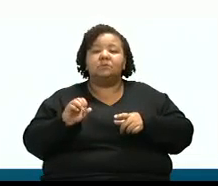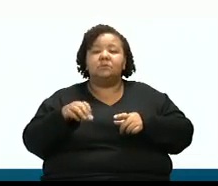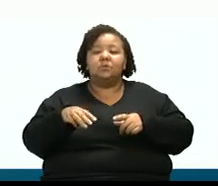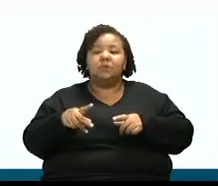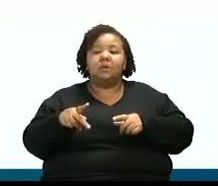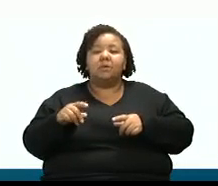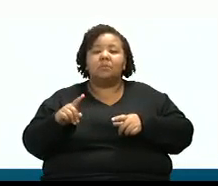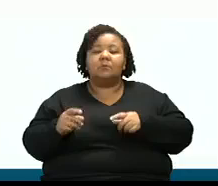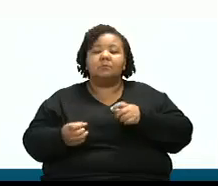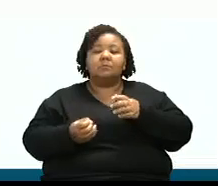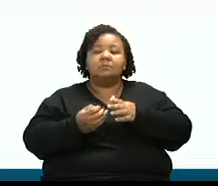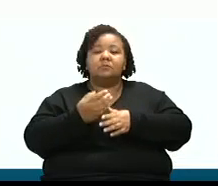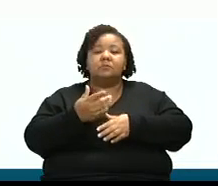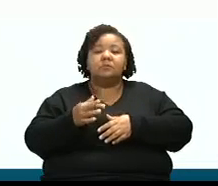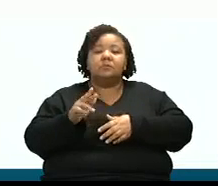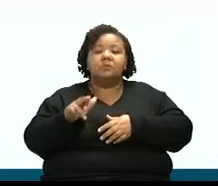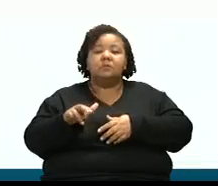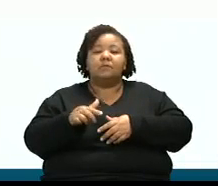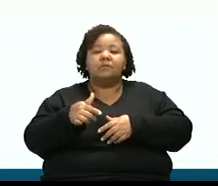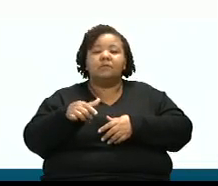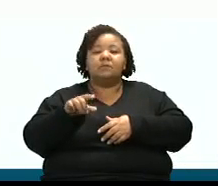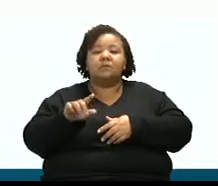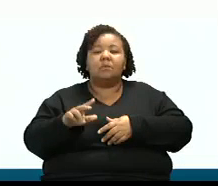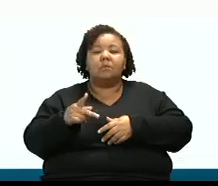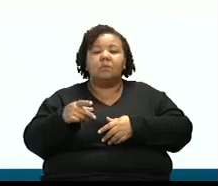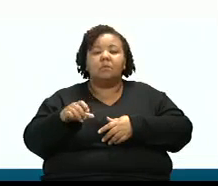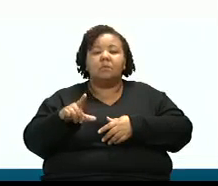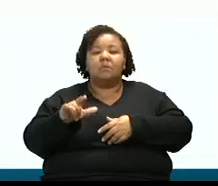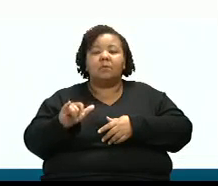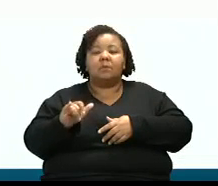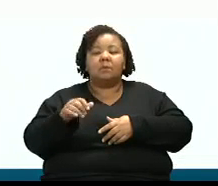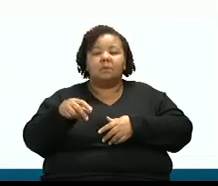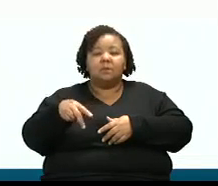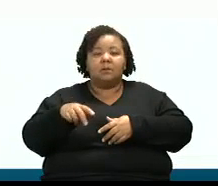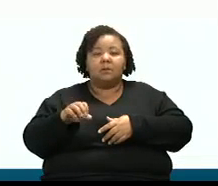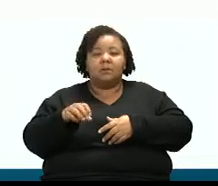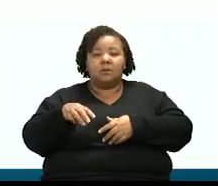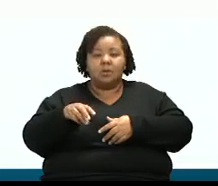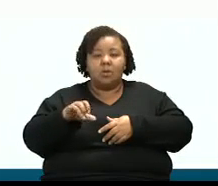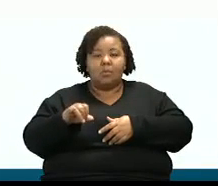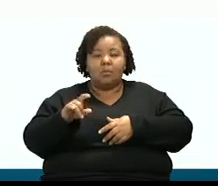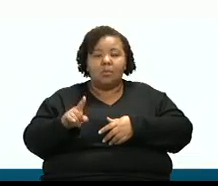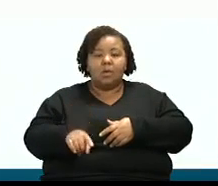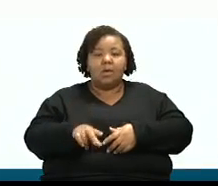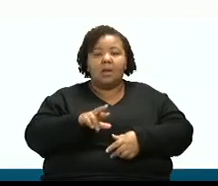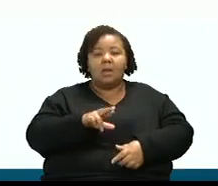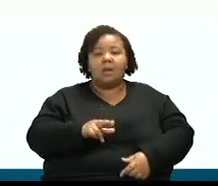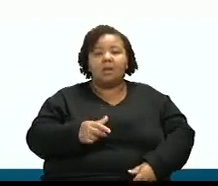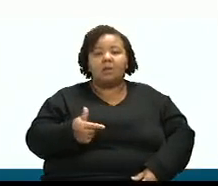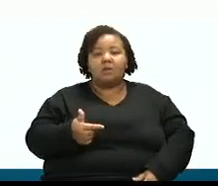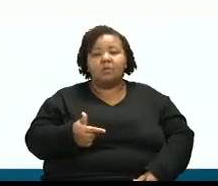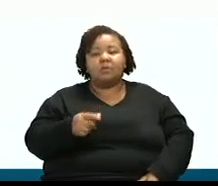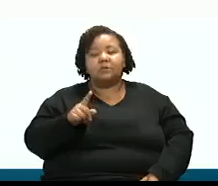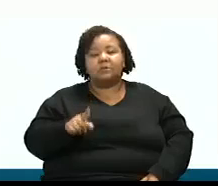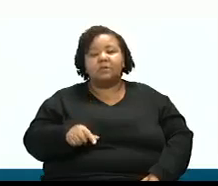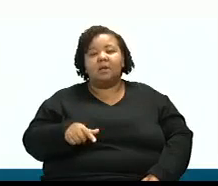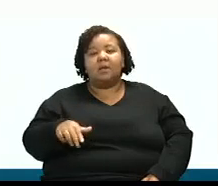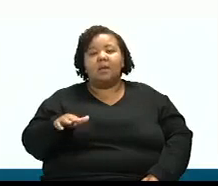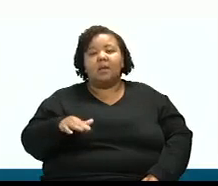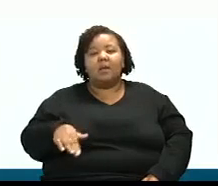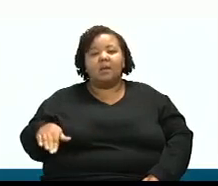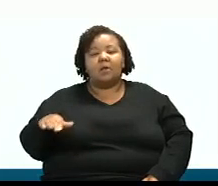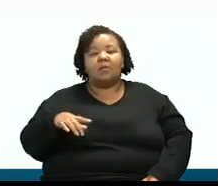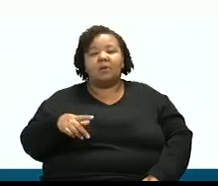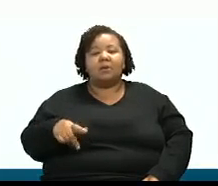definido? Bom, as suas funções componentes são polinômios, eu posso definir em R2. R2 é uma região regular que possui todas